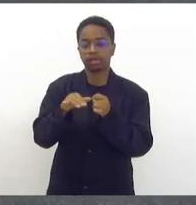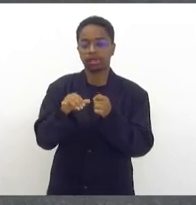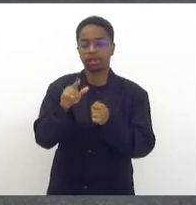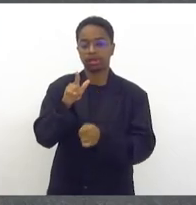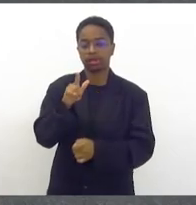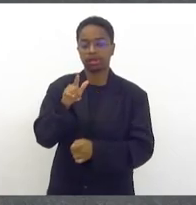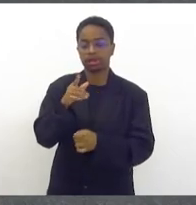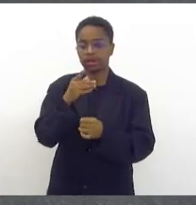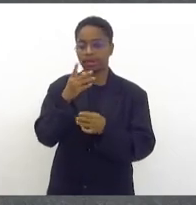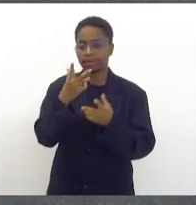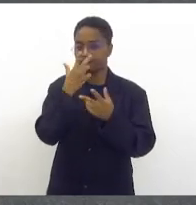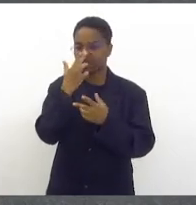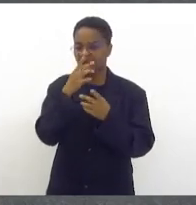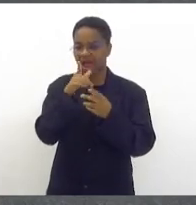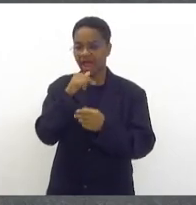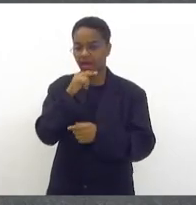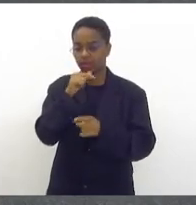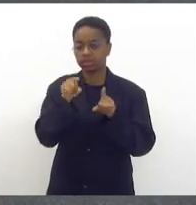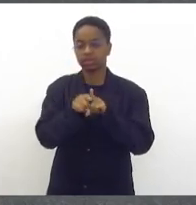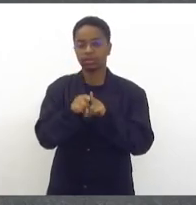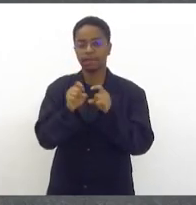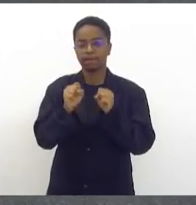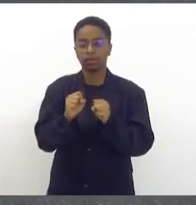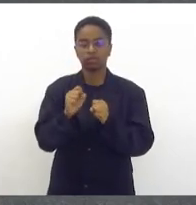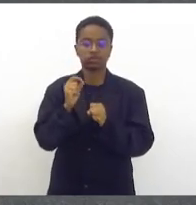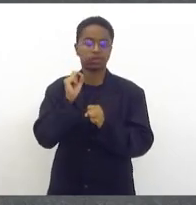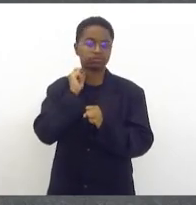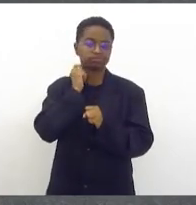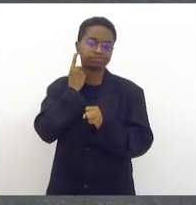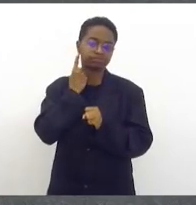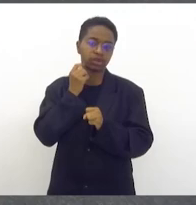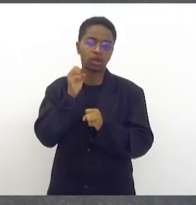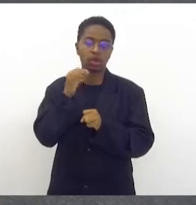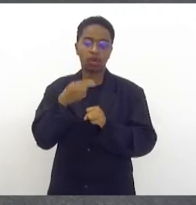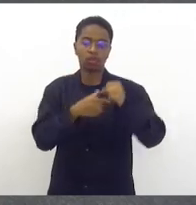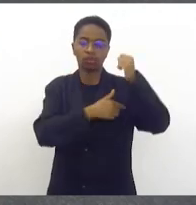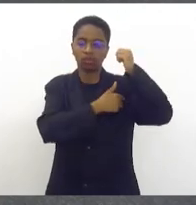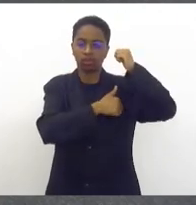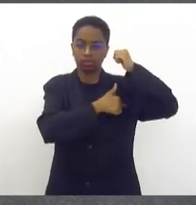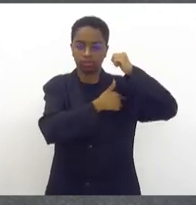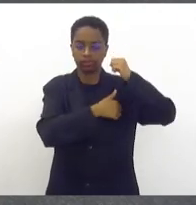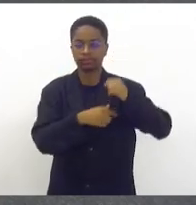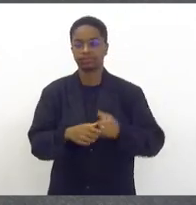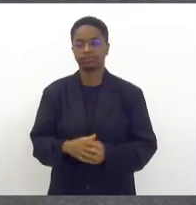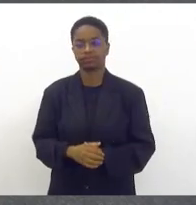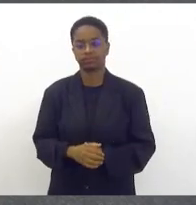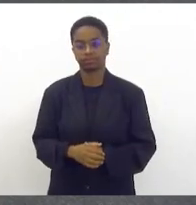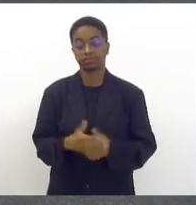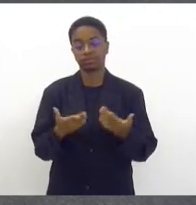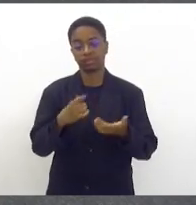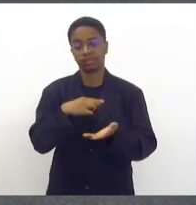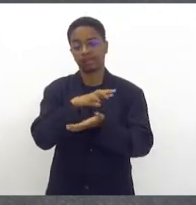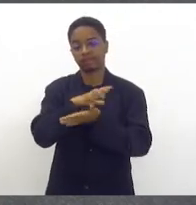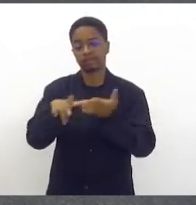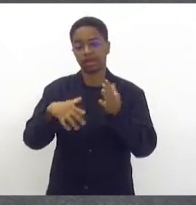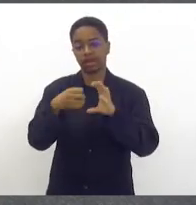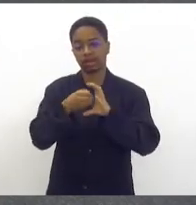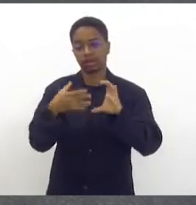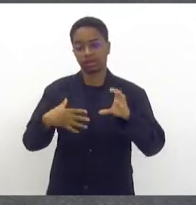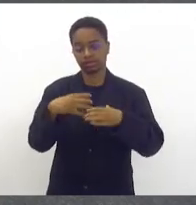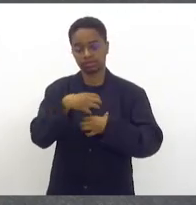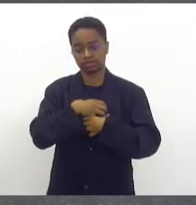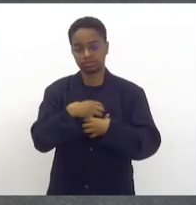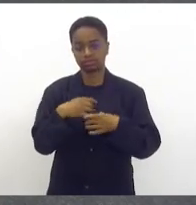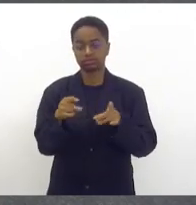mamilo. Também podem aparecer pequenos nódulos no pescoço ou na região das axilas. Enfim, tem vários sintomas e